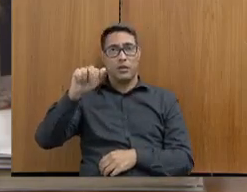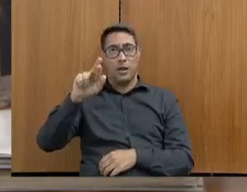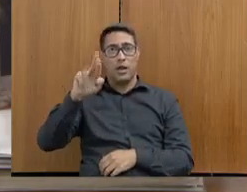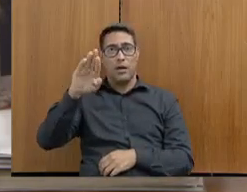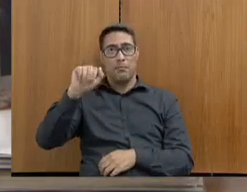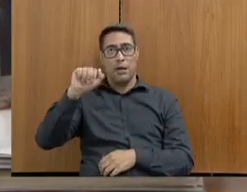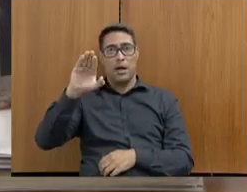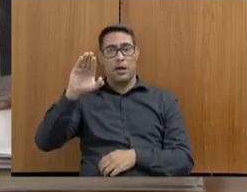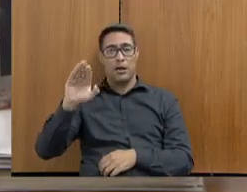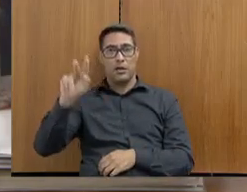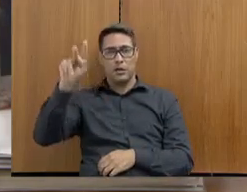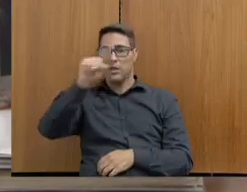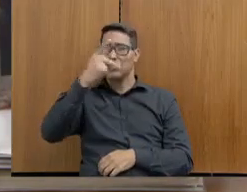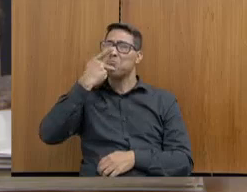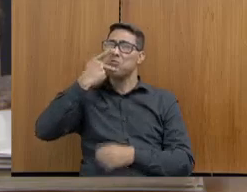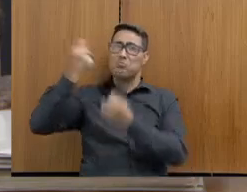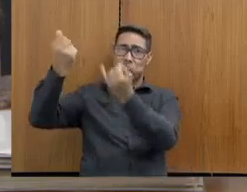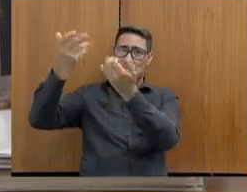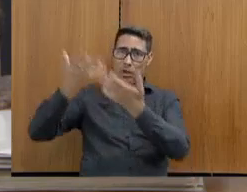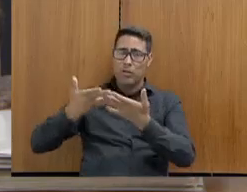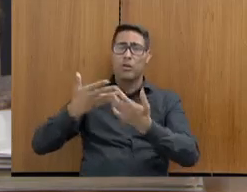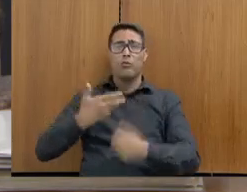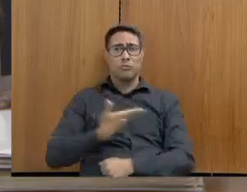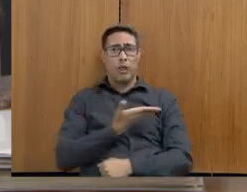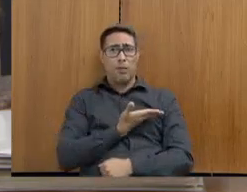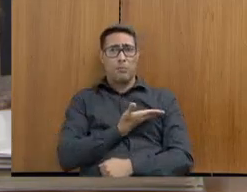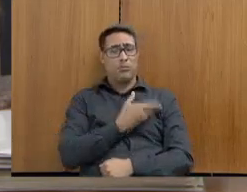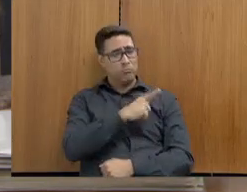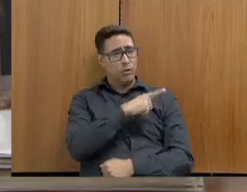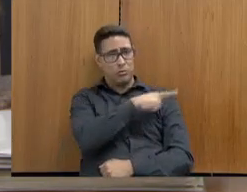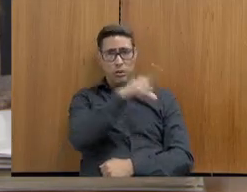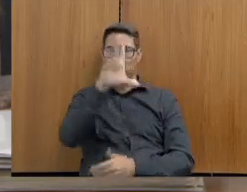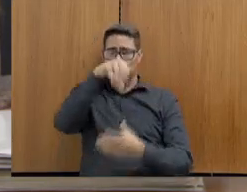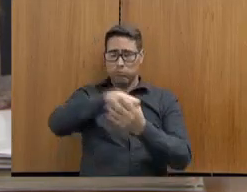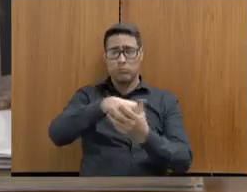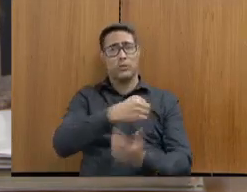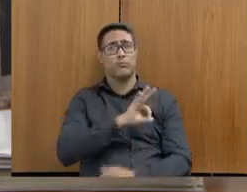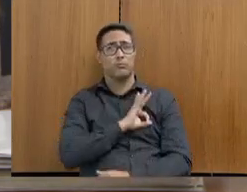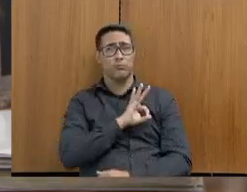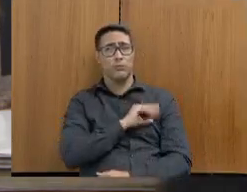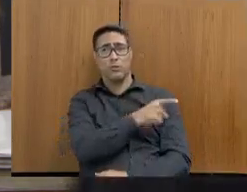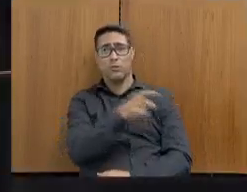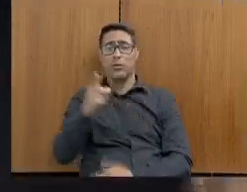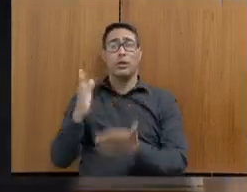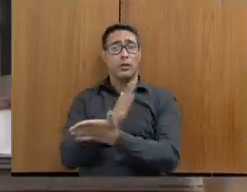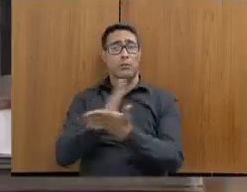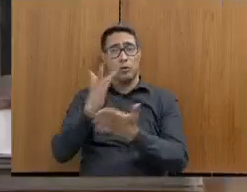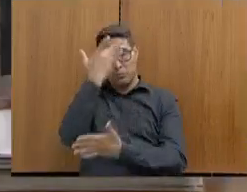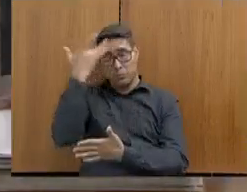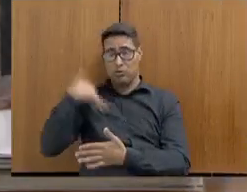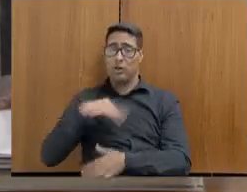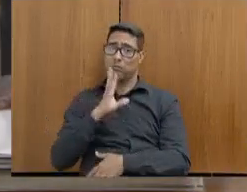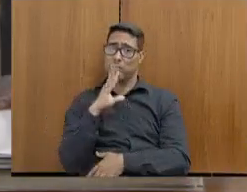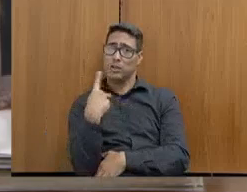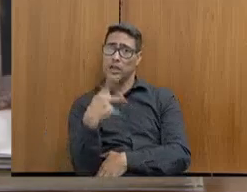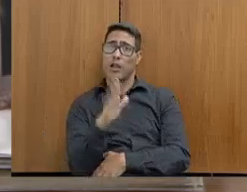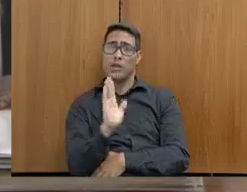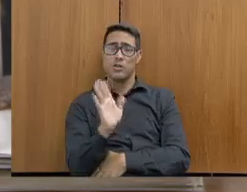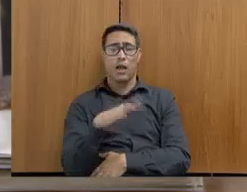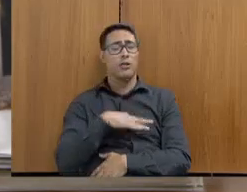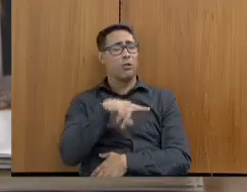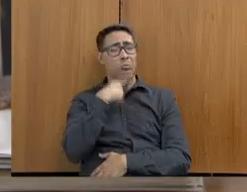dela e os amigos que eu tenho né e outras pessoas que já conhecia então não tinha dúvida também